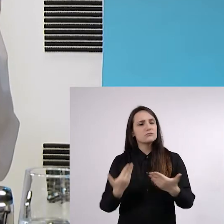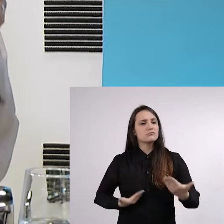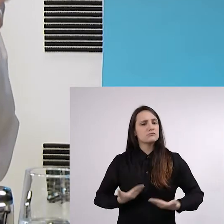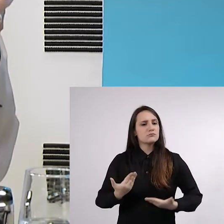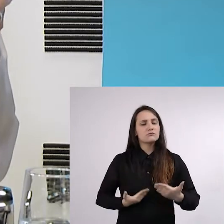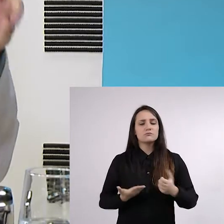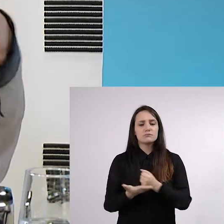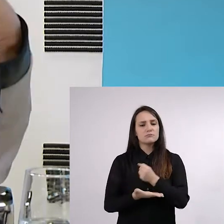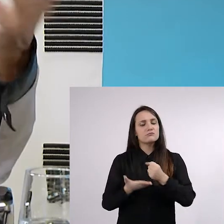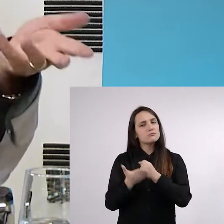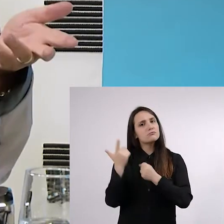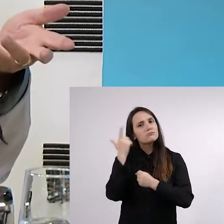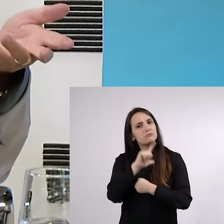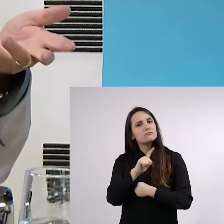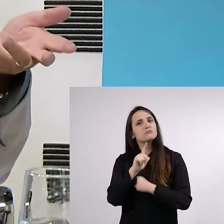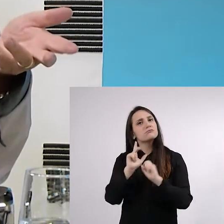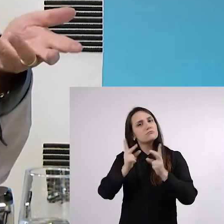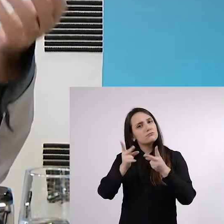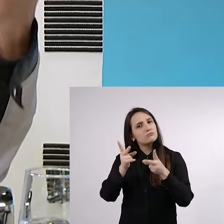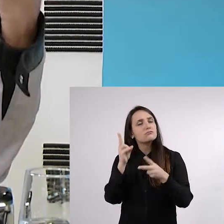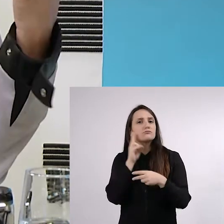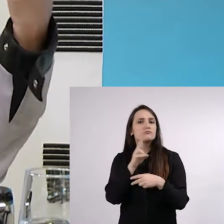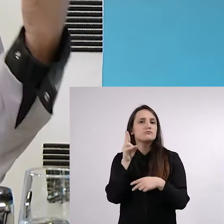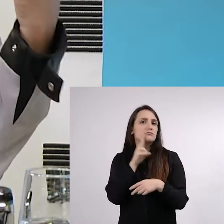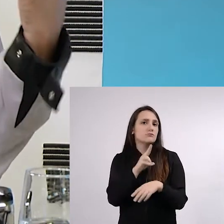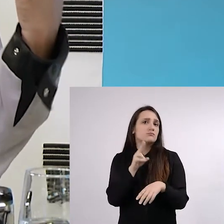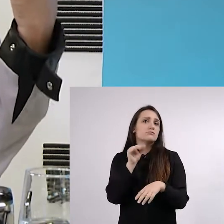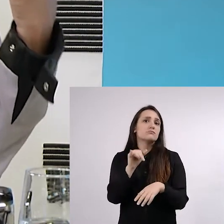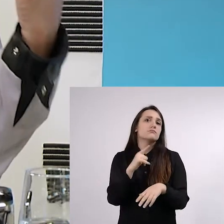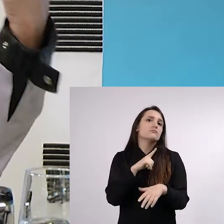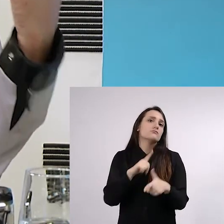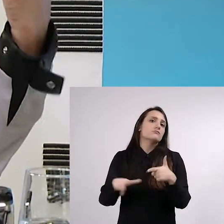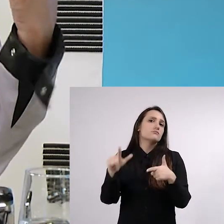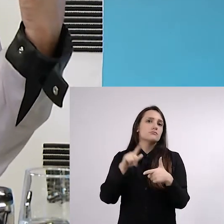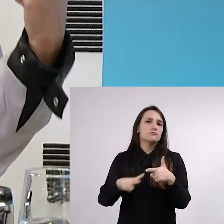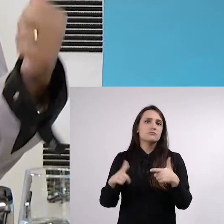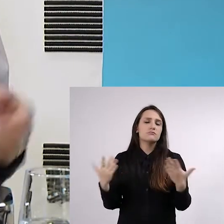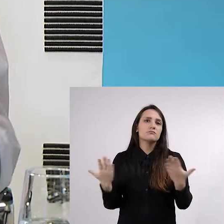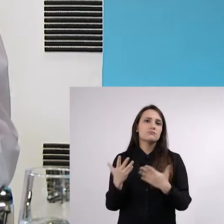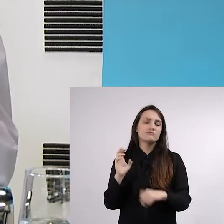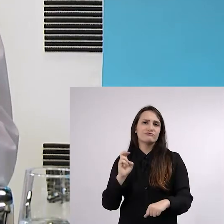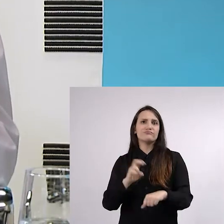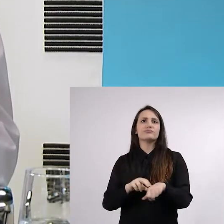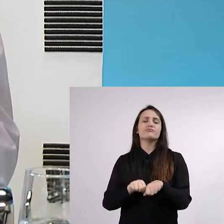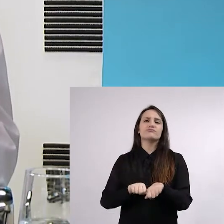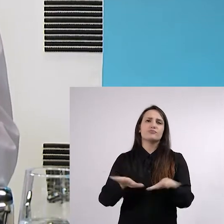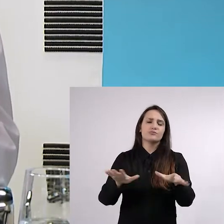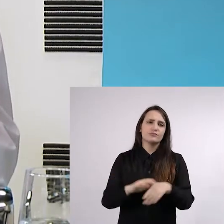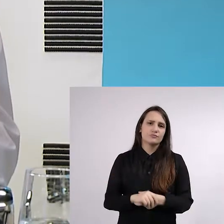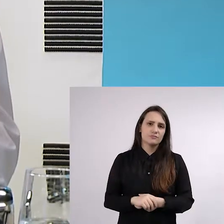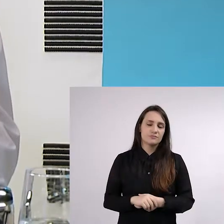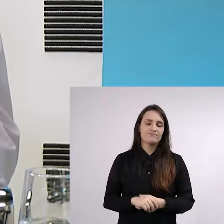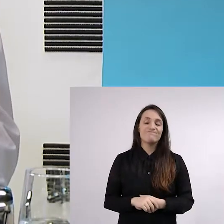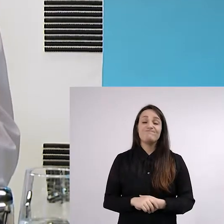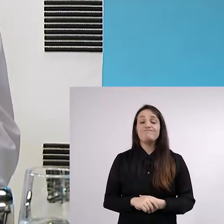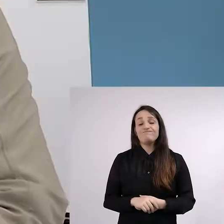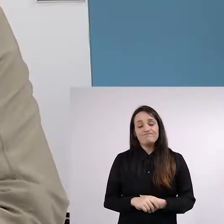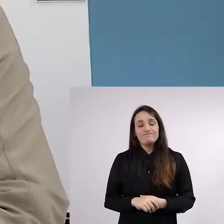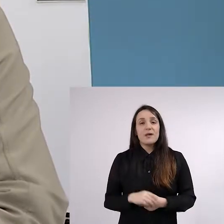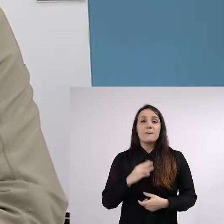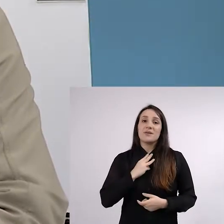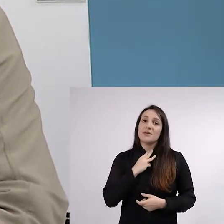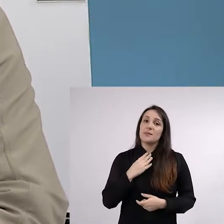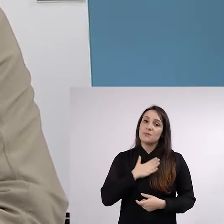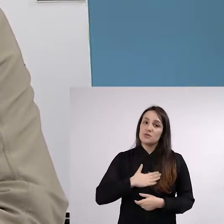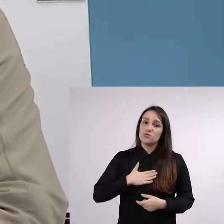serviços essenciais que prestam à sociedade com essa defasagem de arrecadação? Bom, Picarelli, um